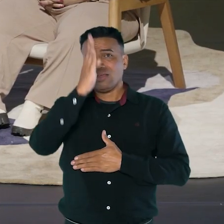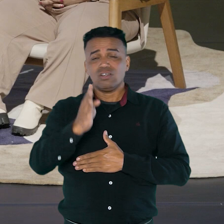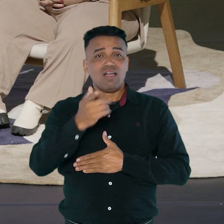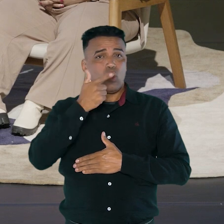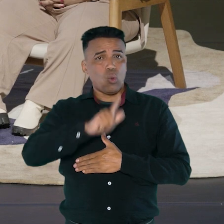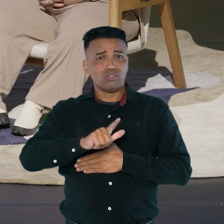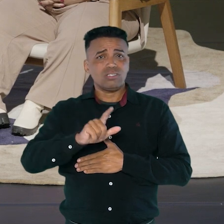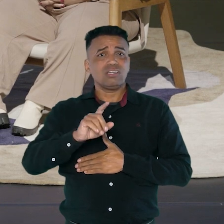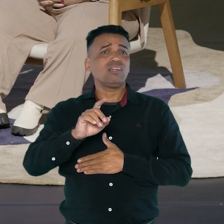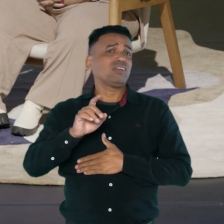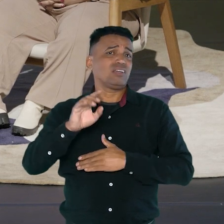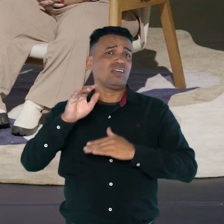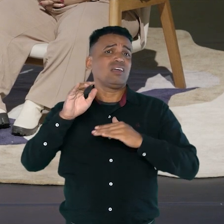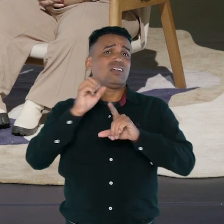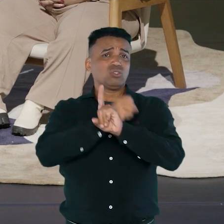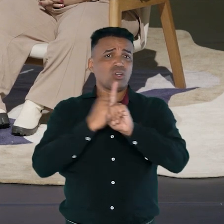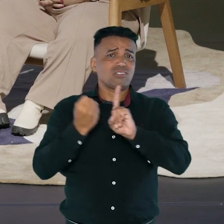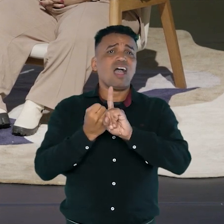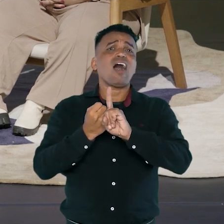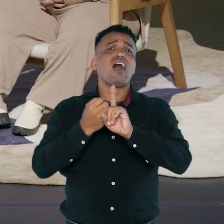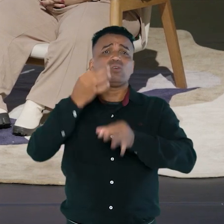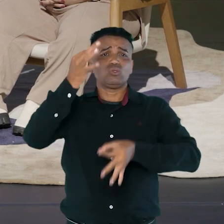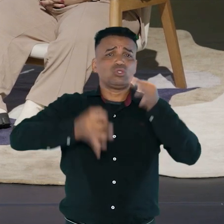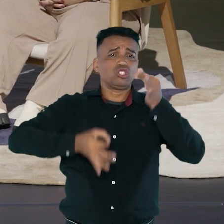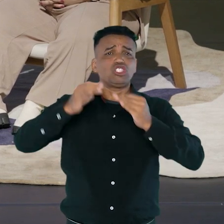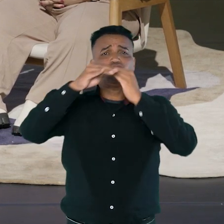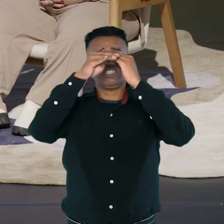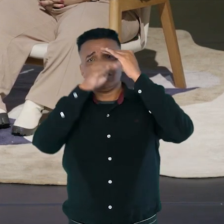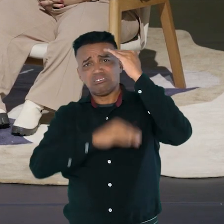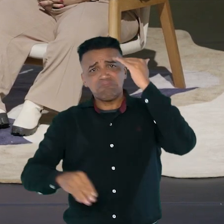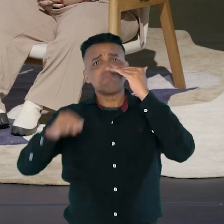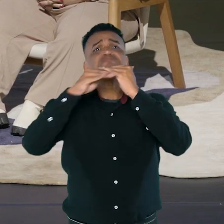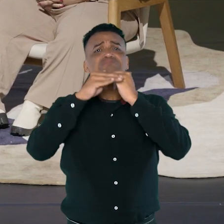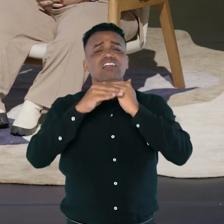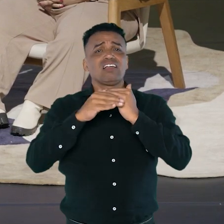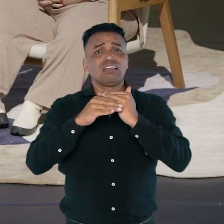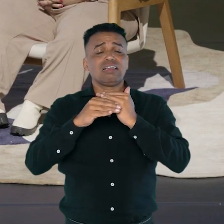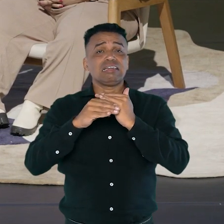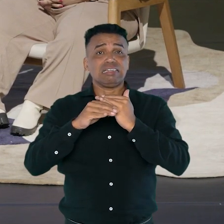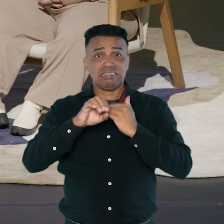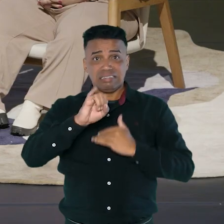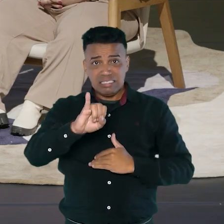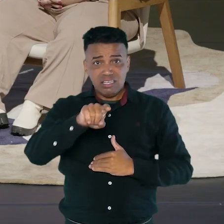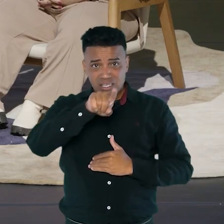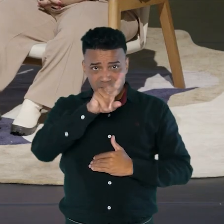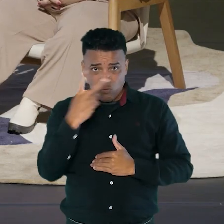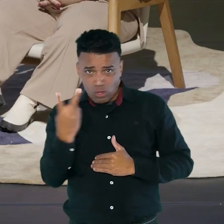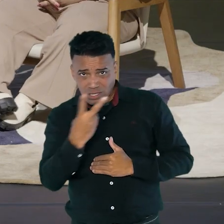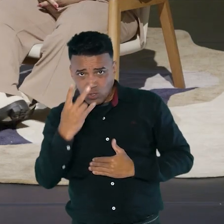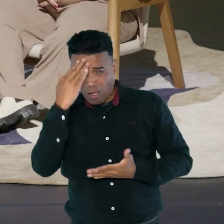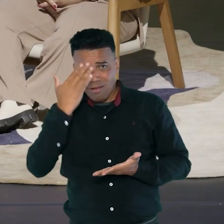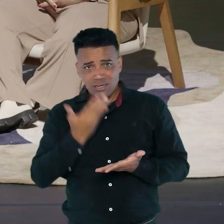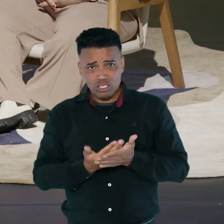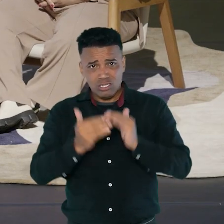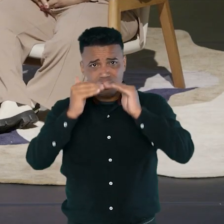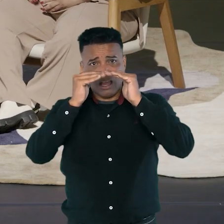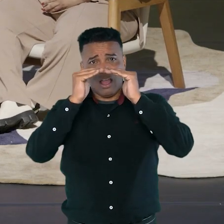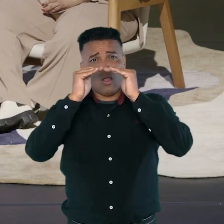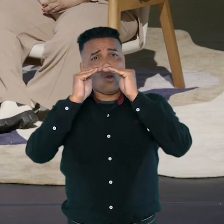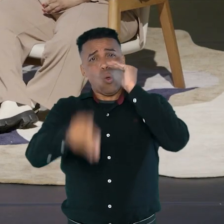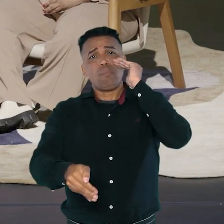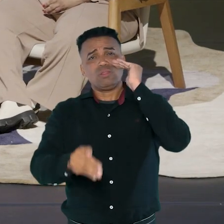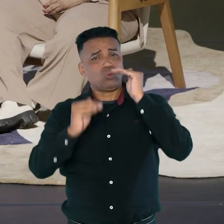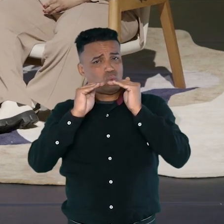justiça social vocês guardam no fazer da arte de vocês? E se vocês acreditam que uma ruptura é